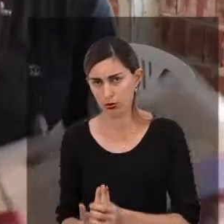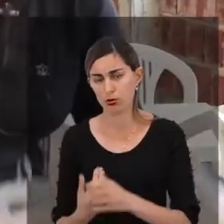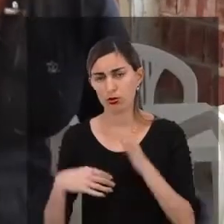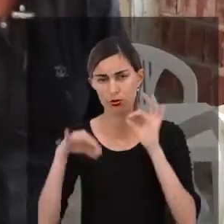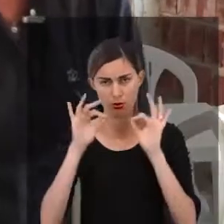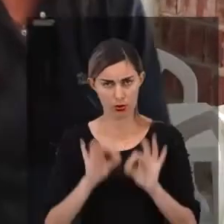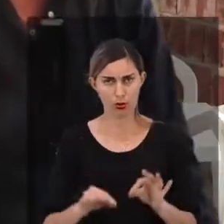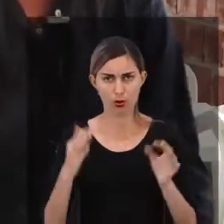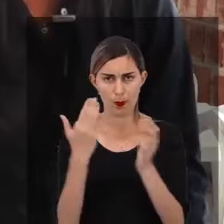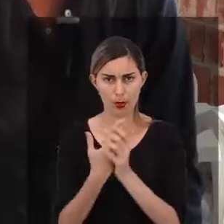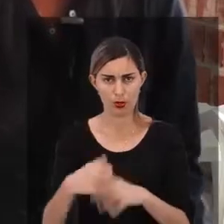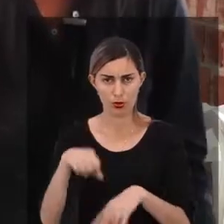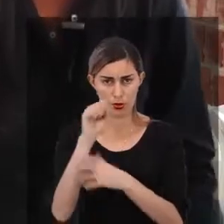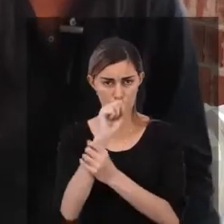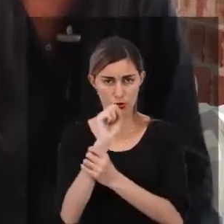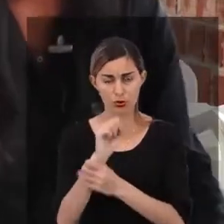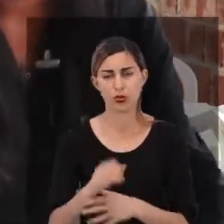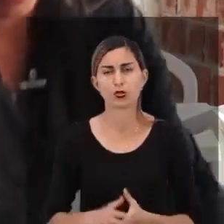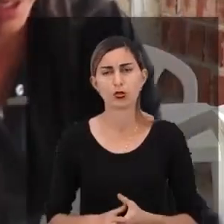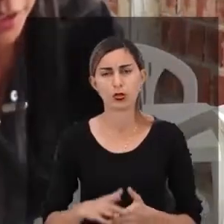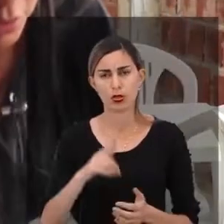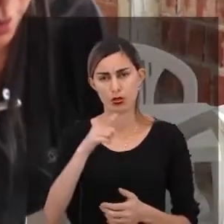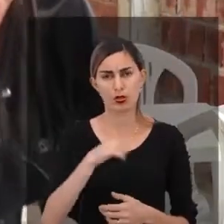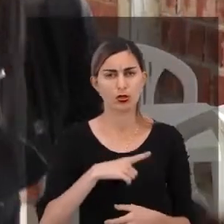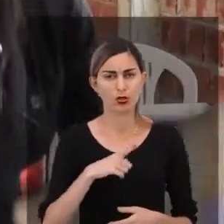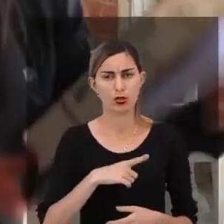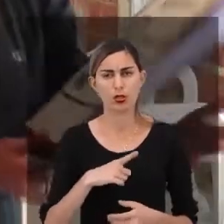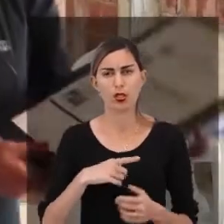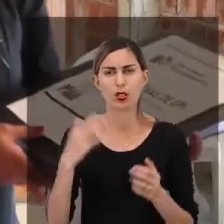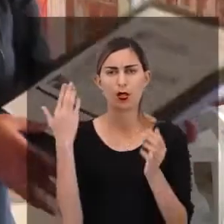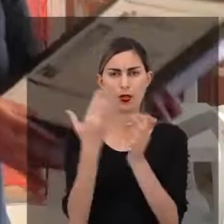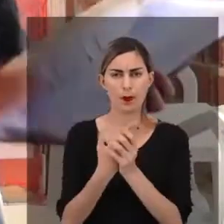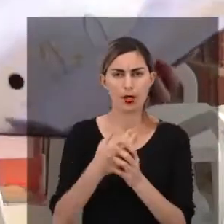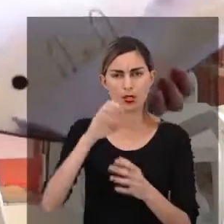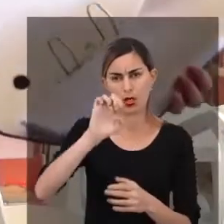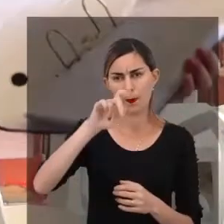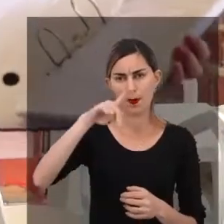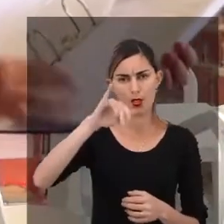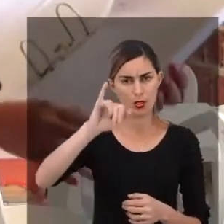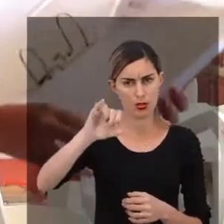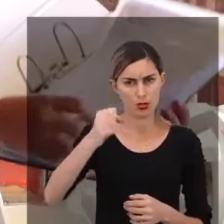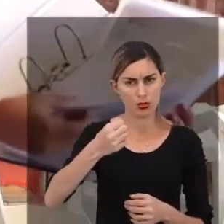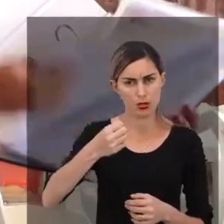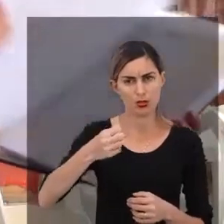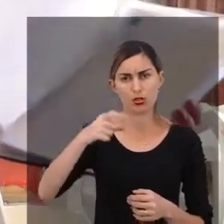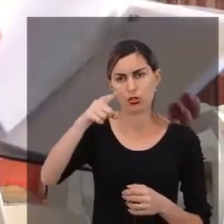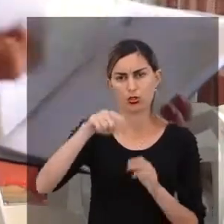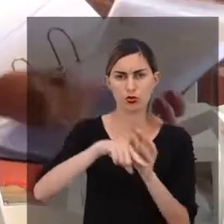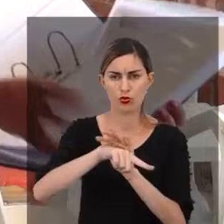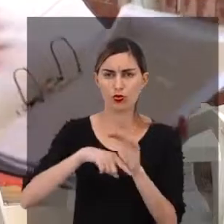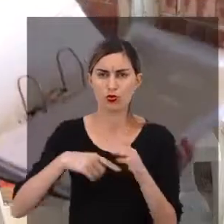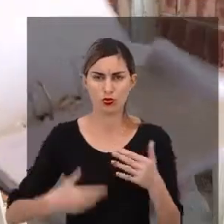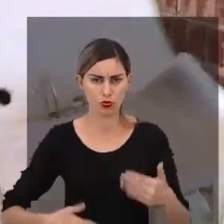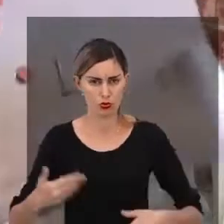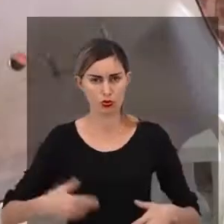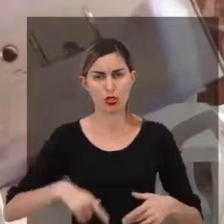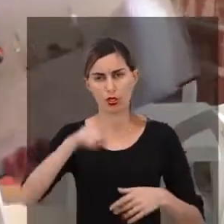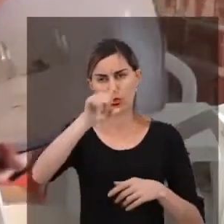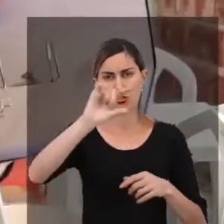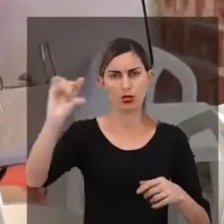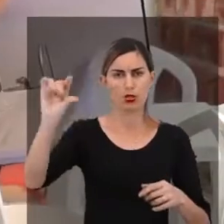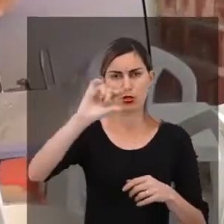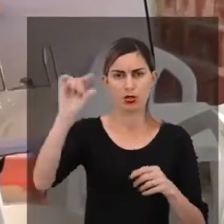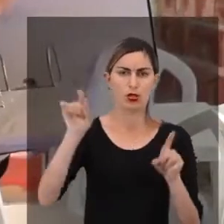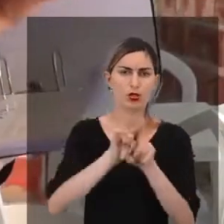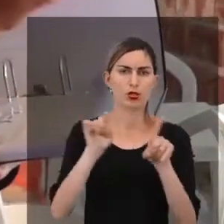e protocolado, certo? Na parte de segurança. Aqui eu tenho pasta de ficha de EPIs, né, dos funcionários.